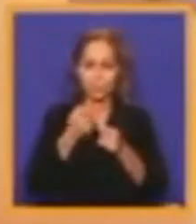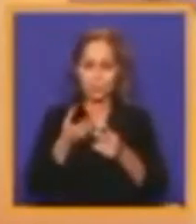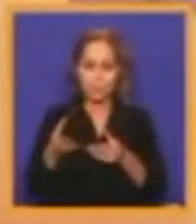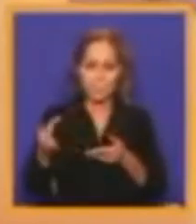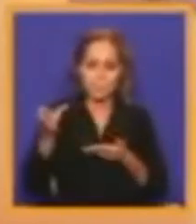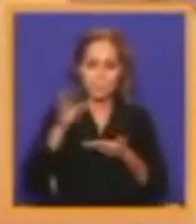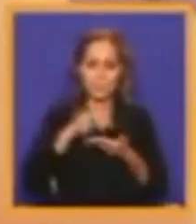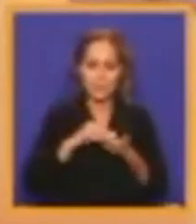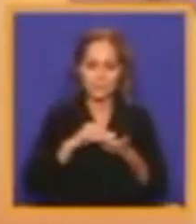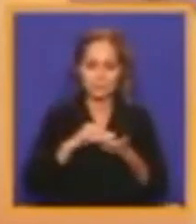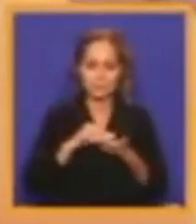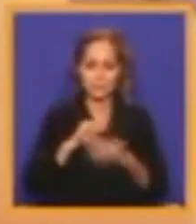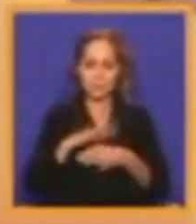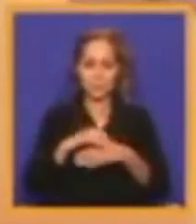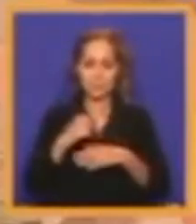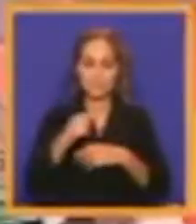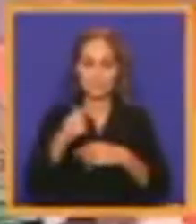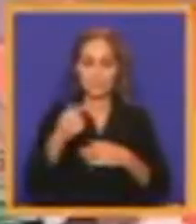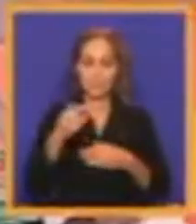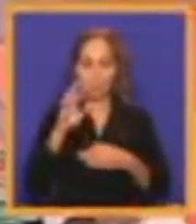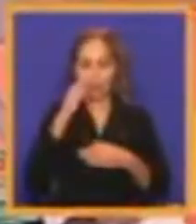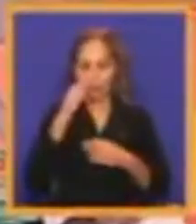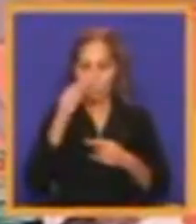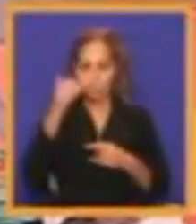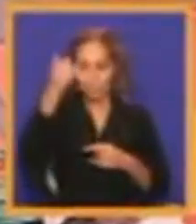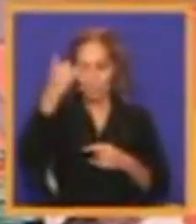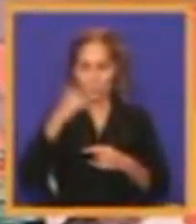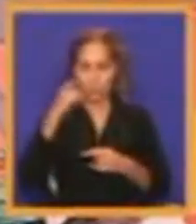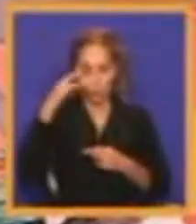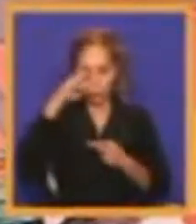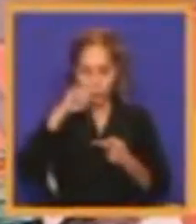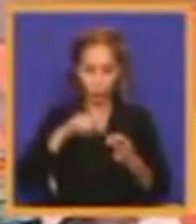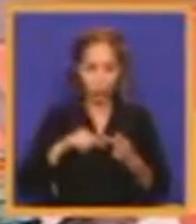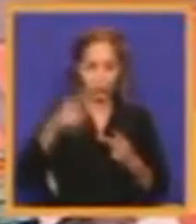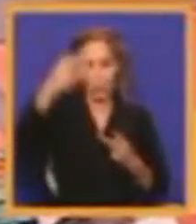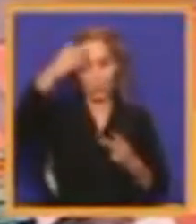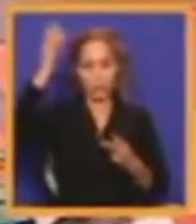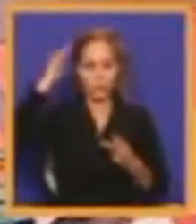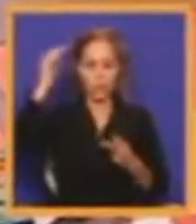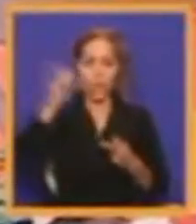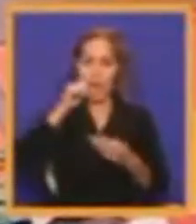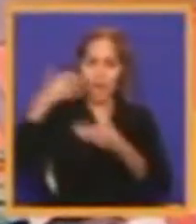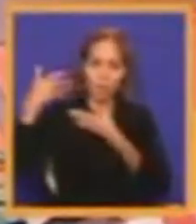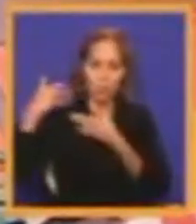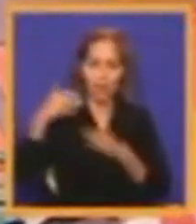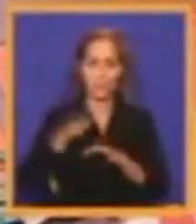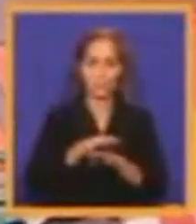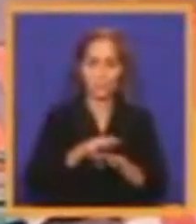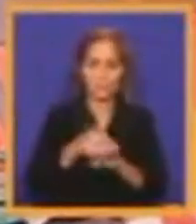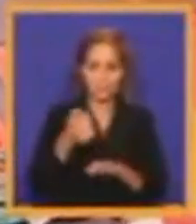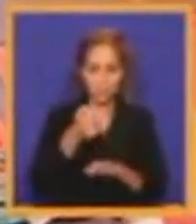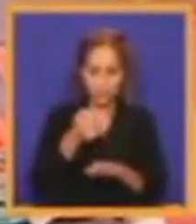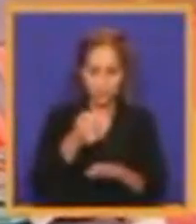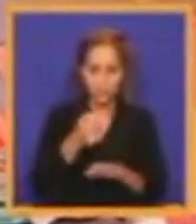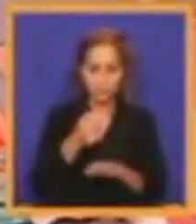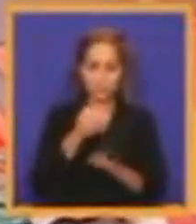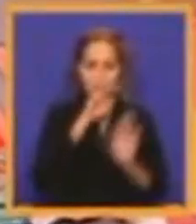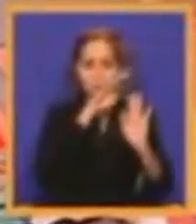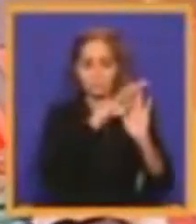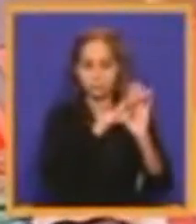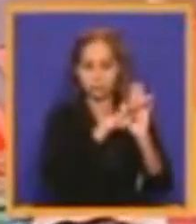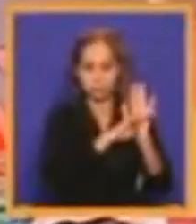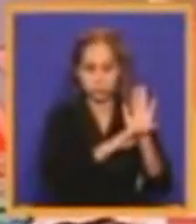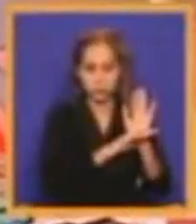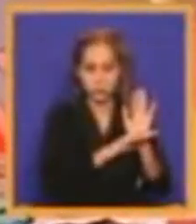complementarizadas. Portanto, temos os gêmeos, depois temos o touro, o leão, aquário, peixes em quinto lugar, portanto, todos estes, no fundo,